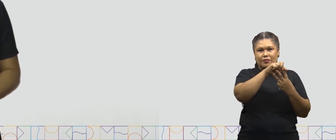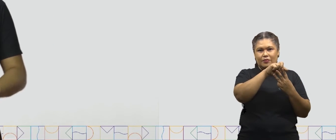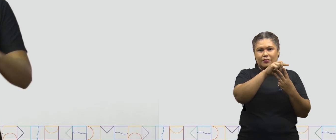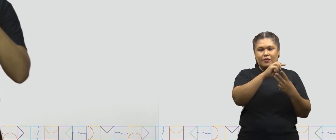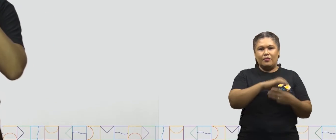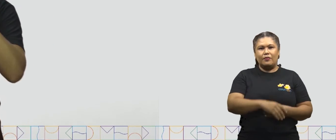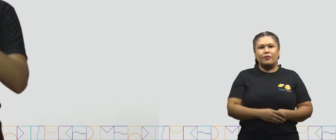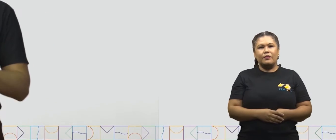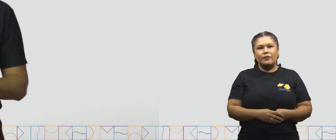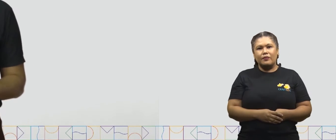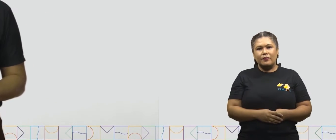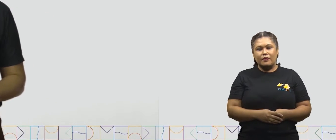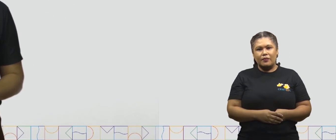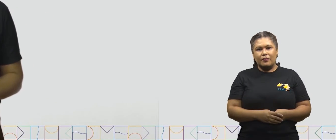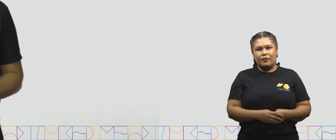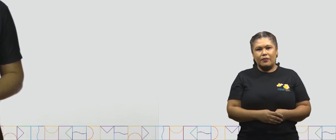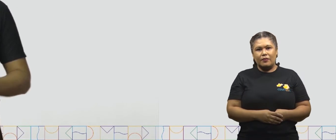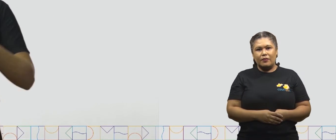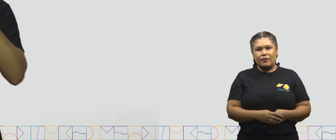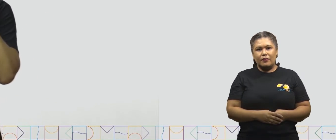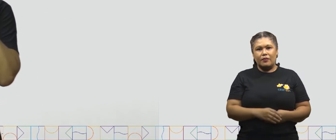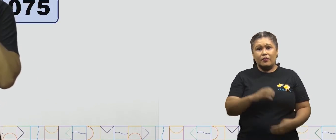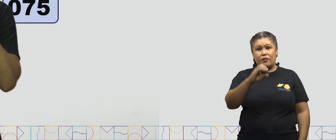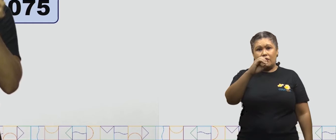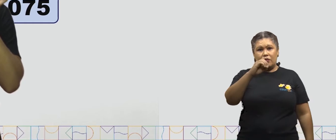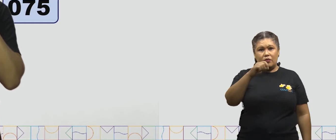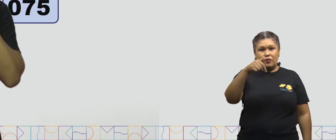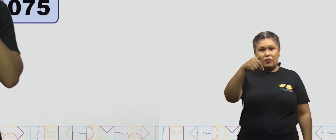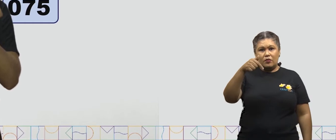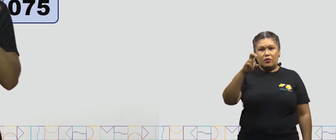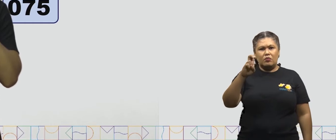centena. Agora nós temos o número